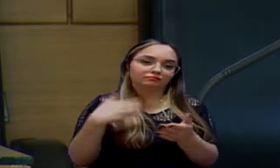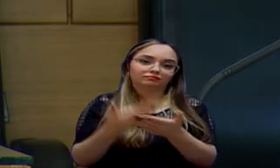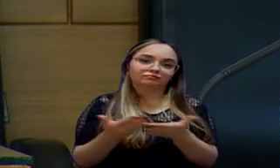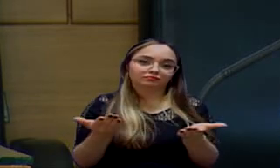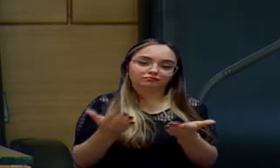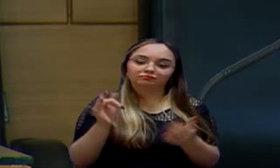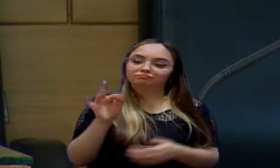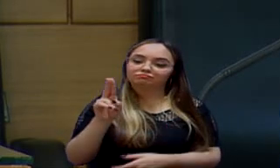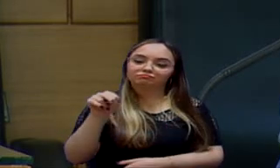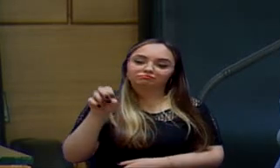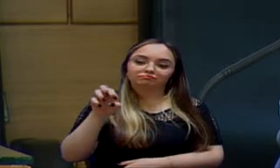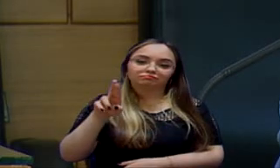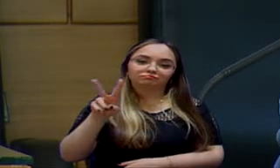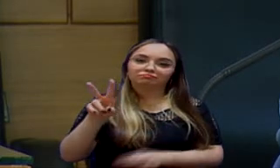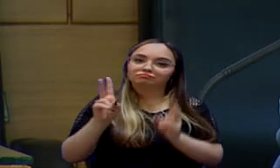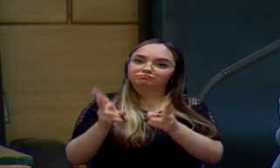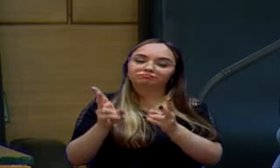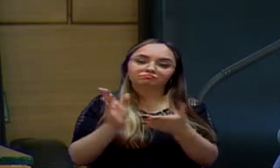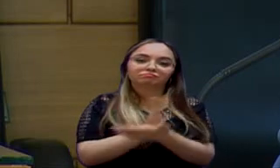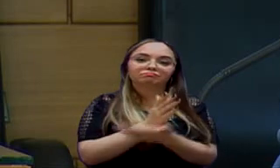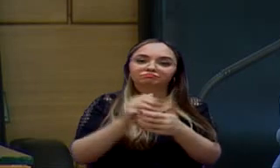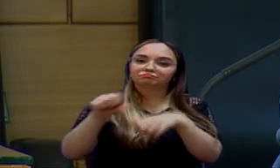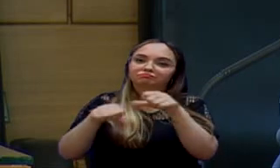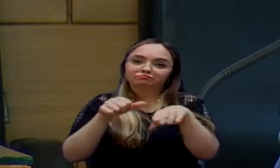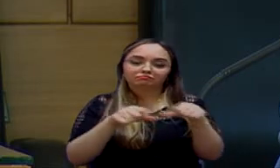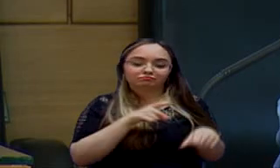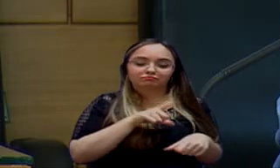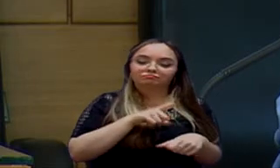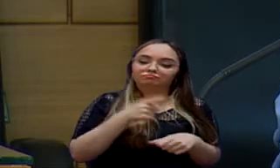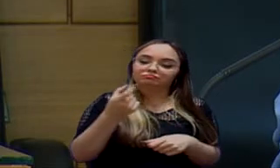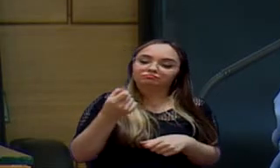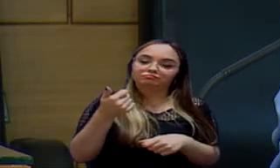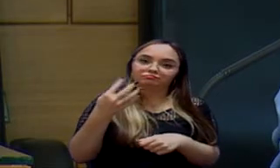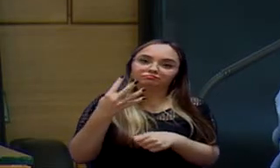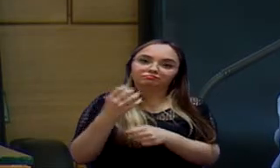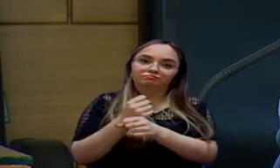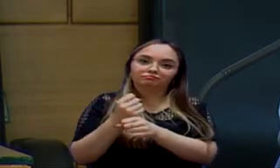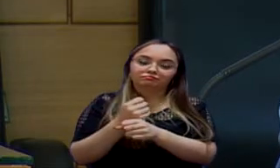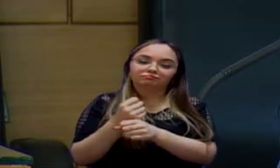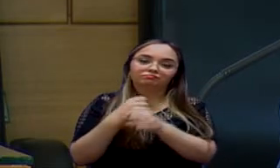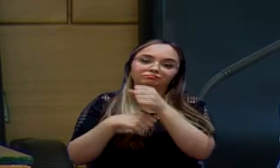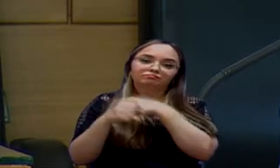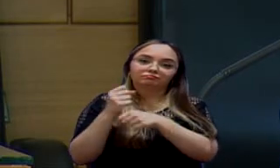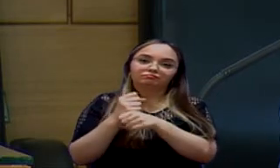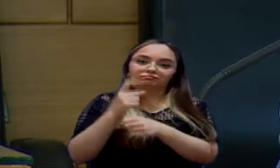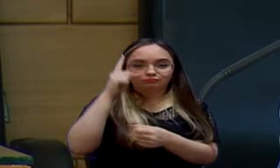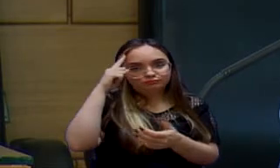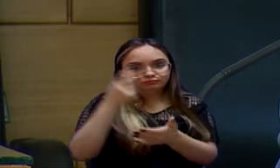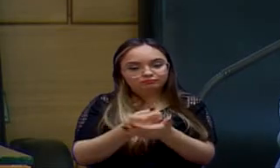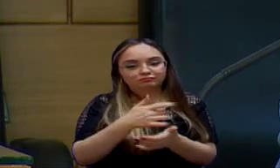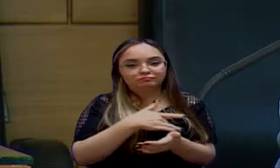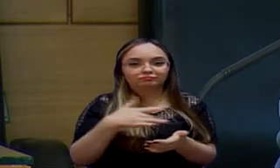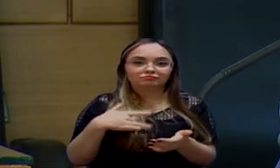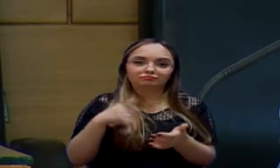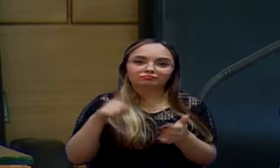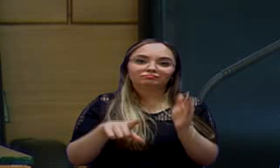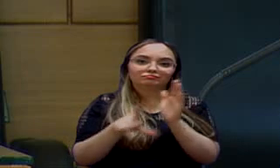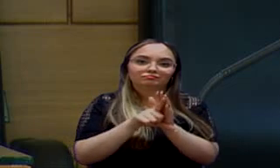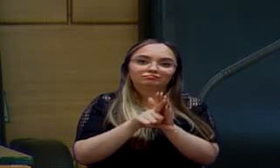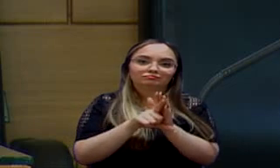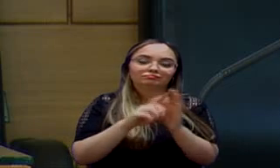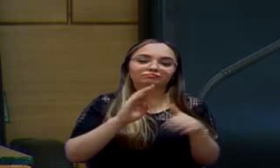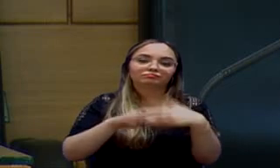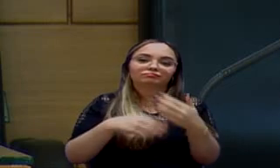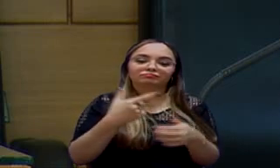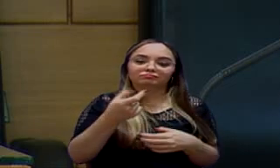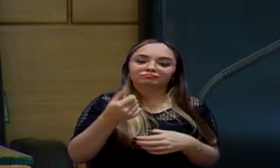mesma função de sempre houveram algumas alterações foi em 2014 que eu estabelecimento da Saúde enquanto lei e